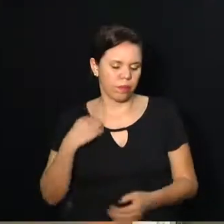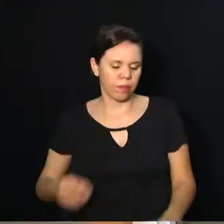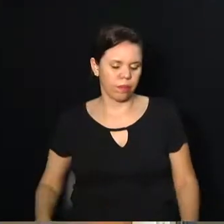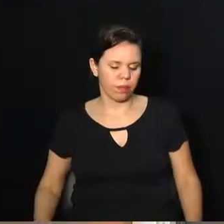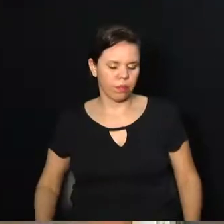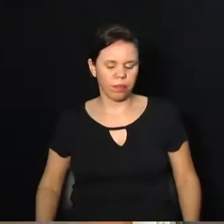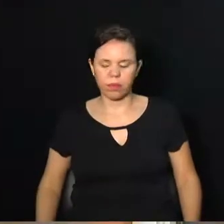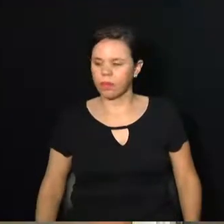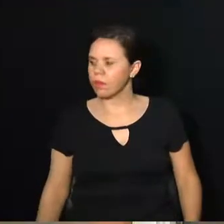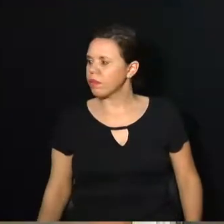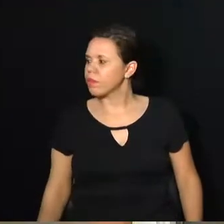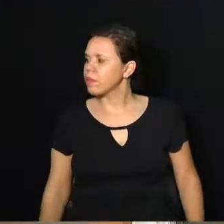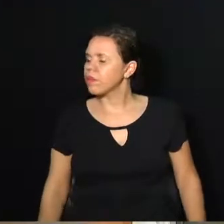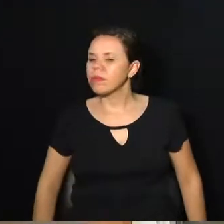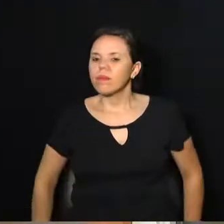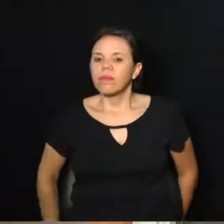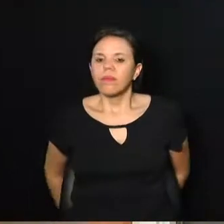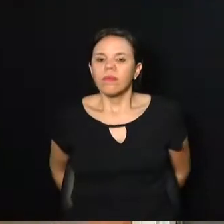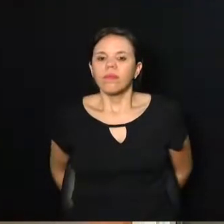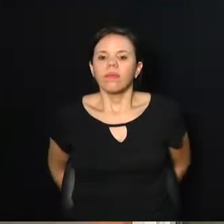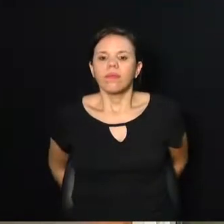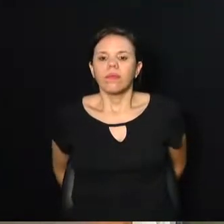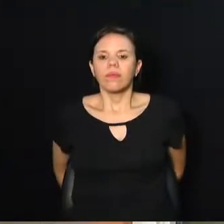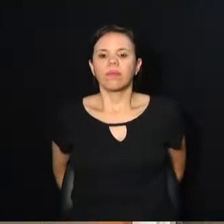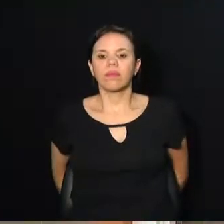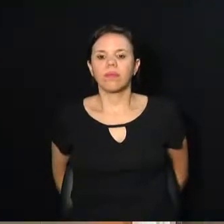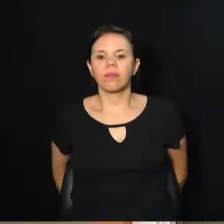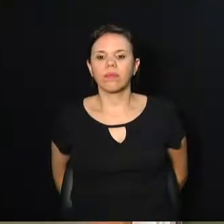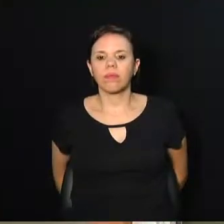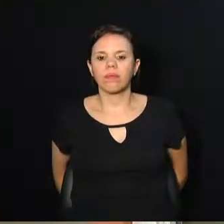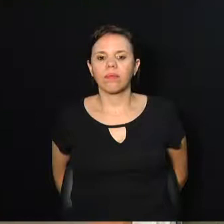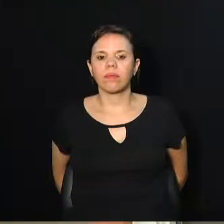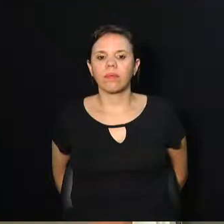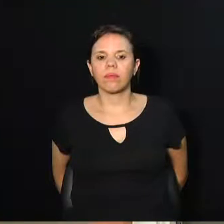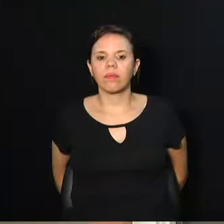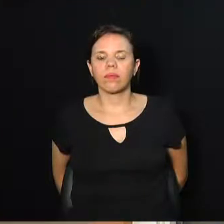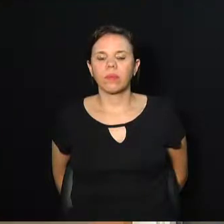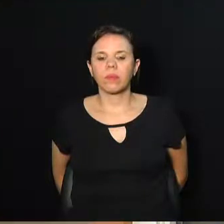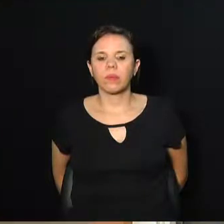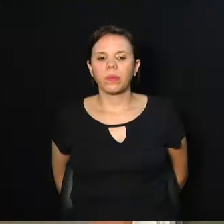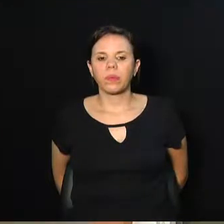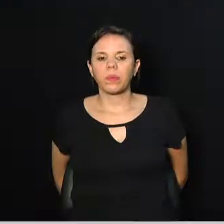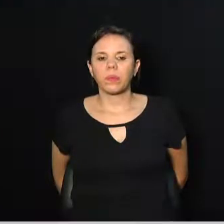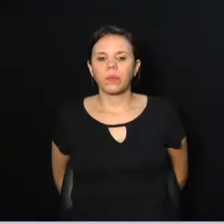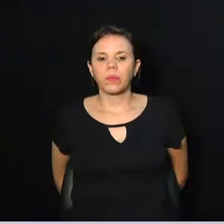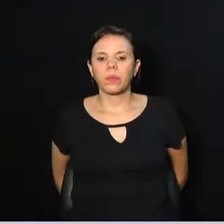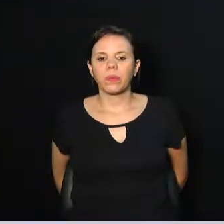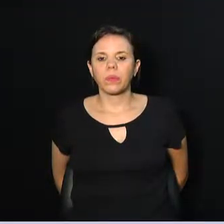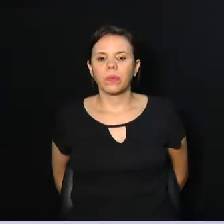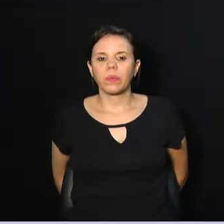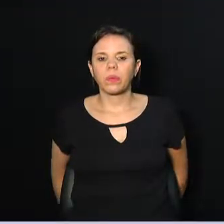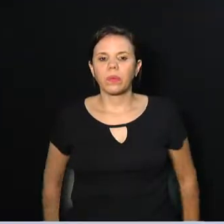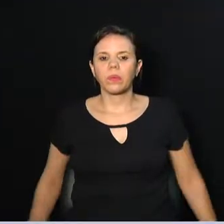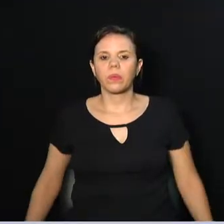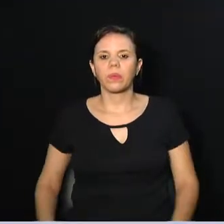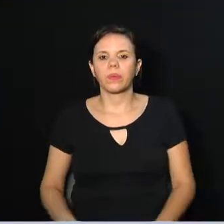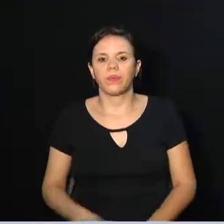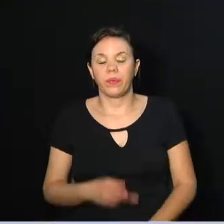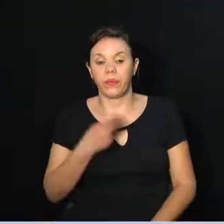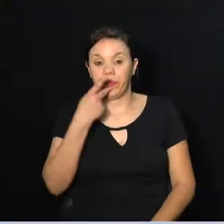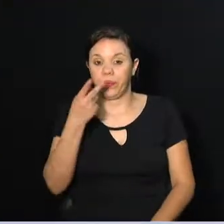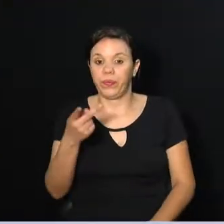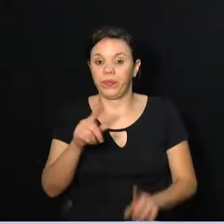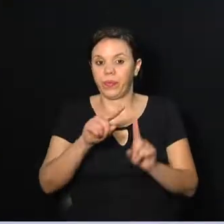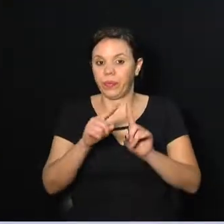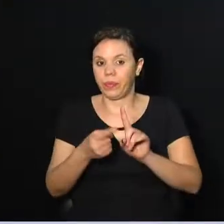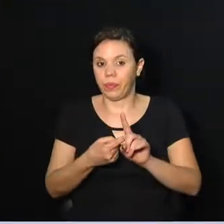alguém. Quer escurecer aqui um pouco para... Então, a gente vai falar, né, das gestantes e